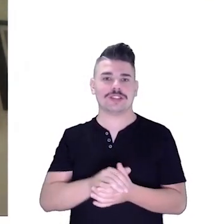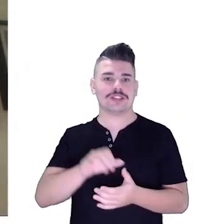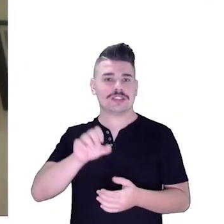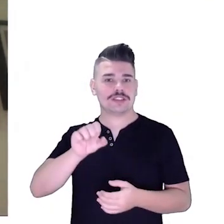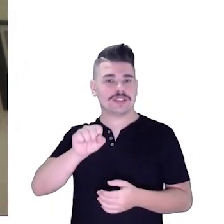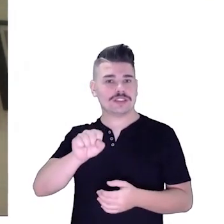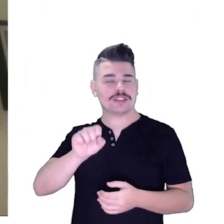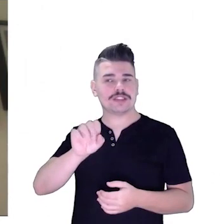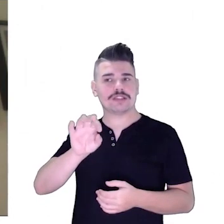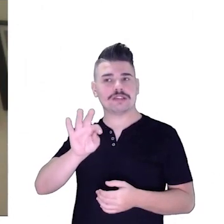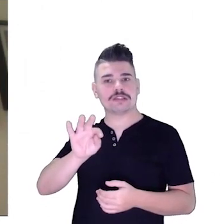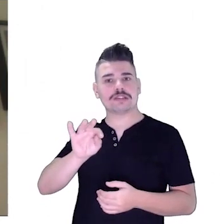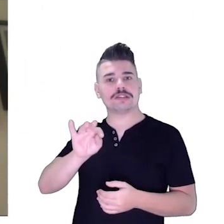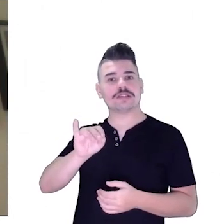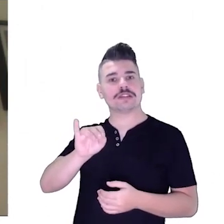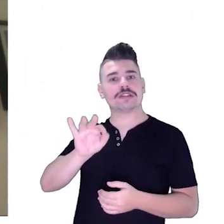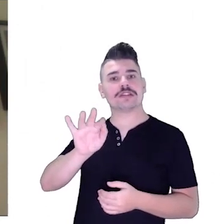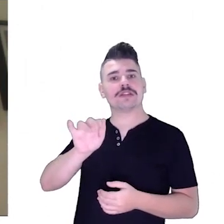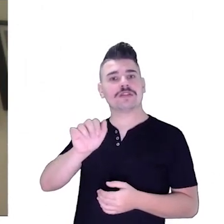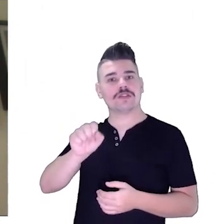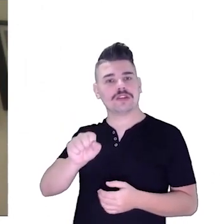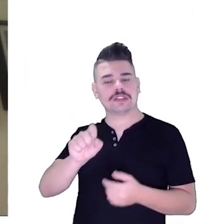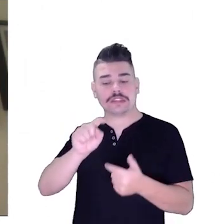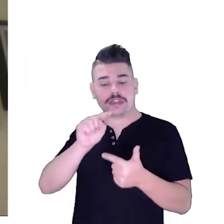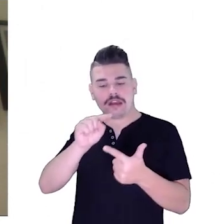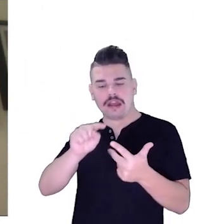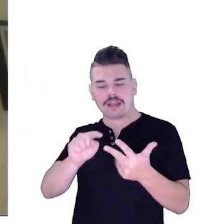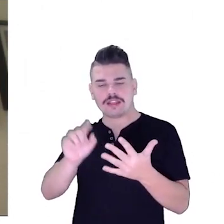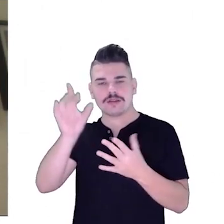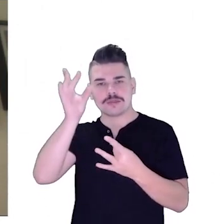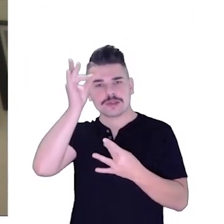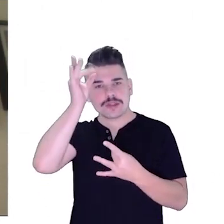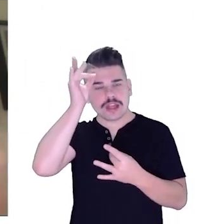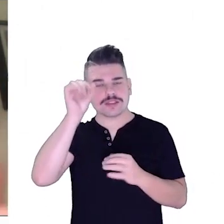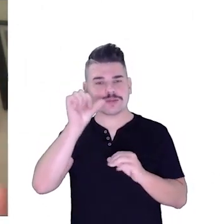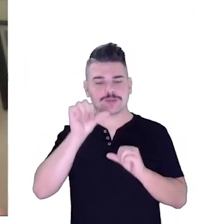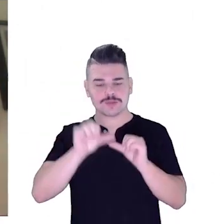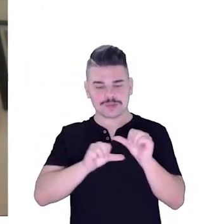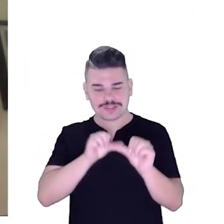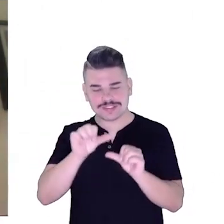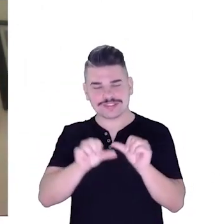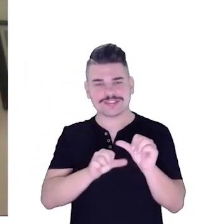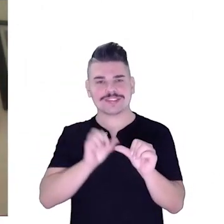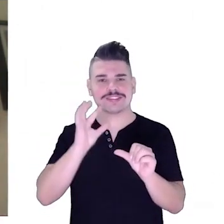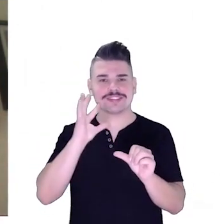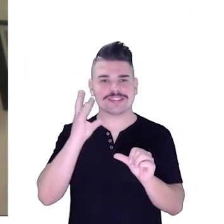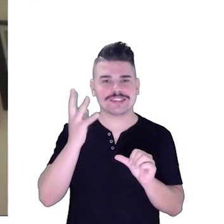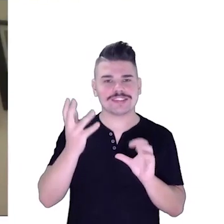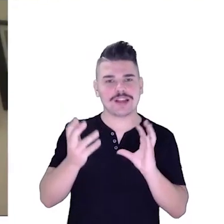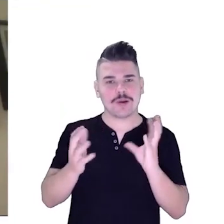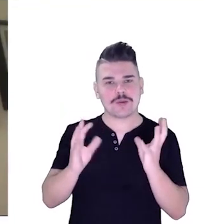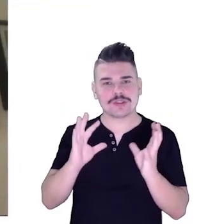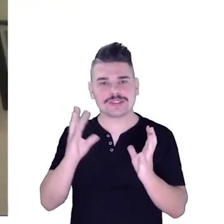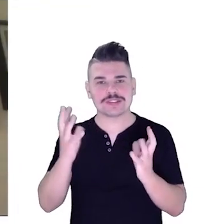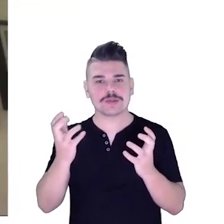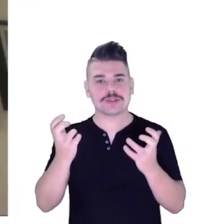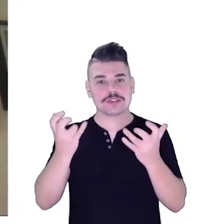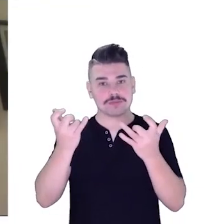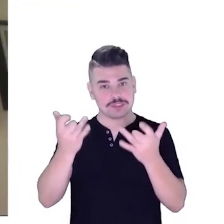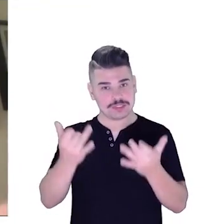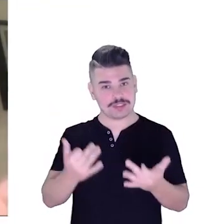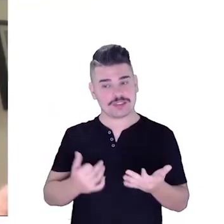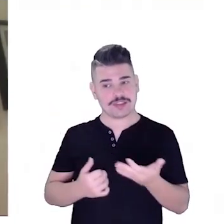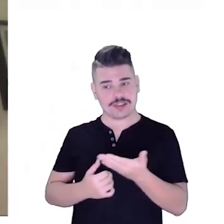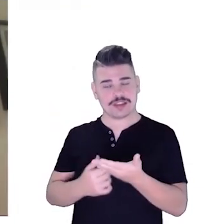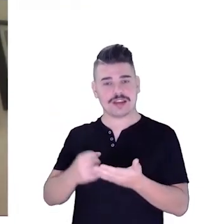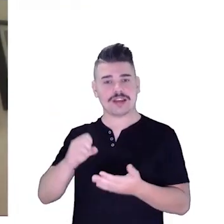Annie Sprinkle, Beth Stephens, Stafford, e todas as mudanças que passaram, né? Que então